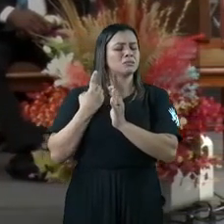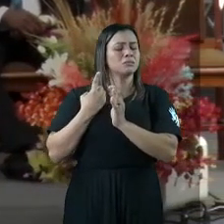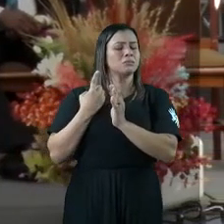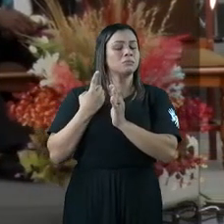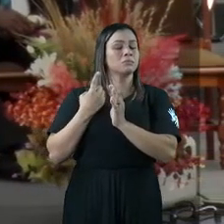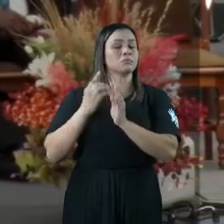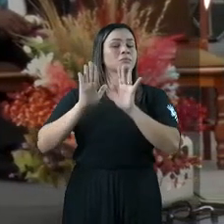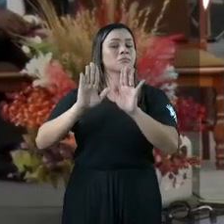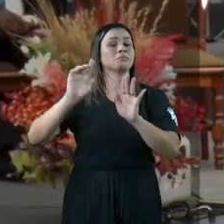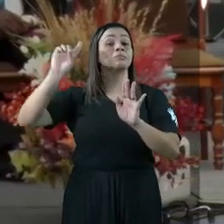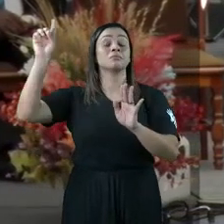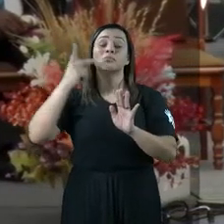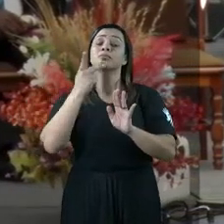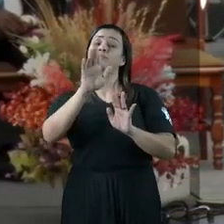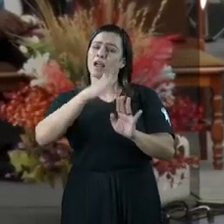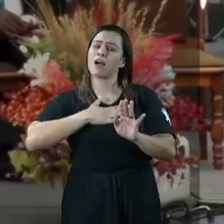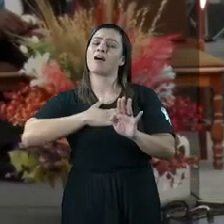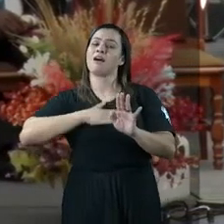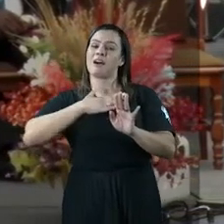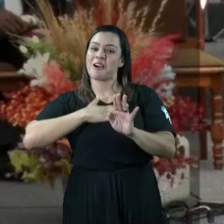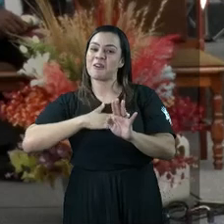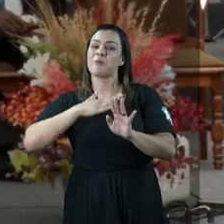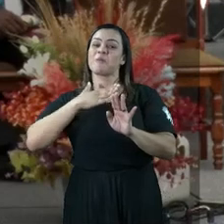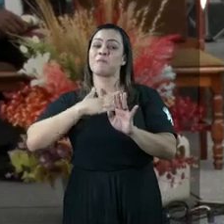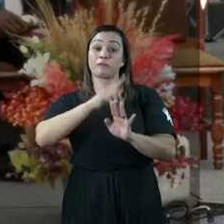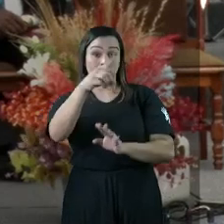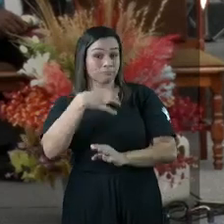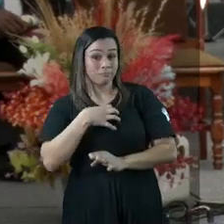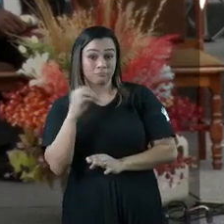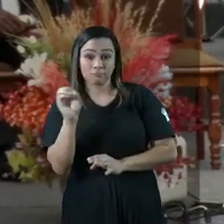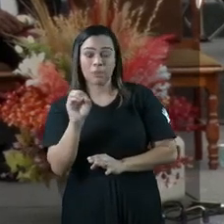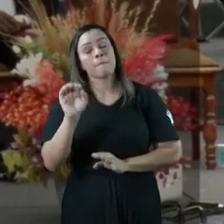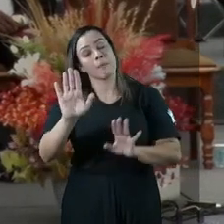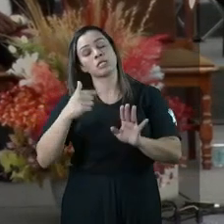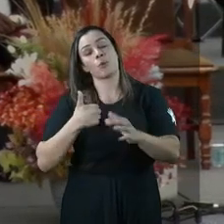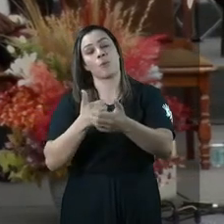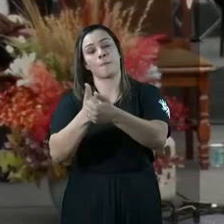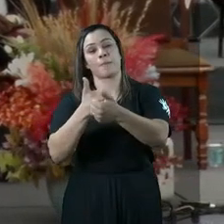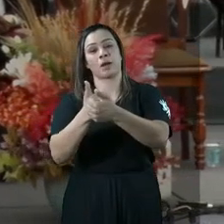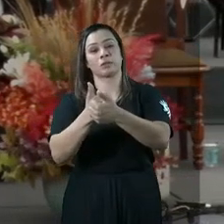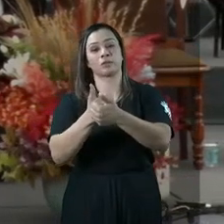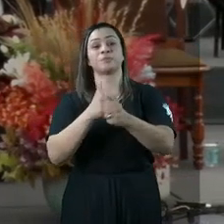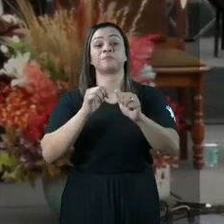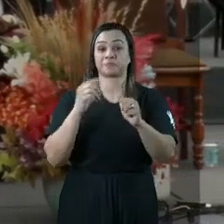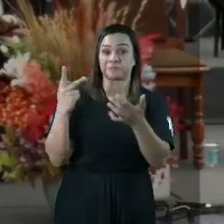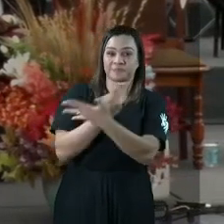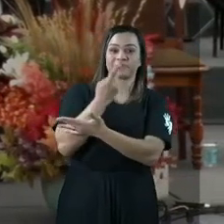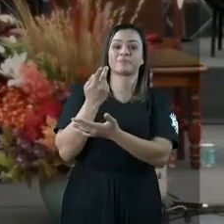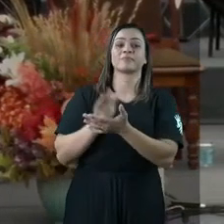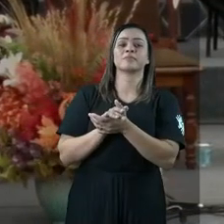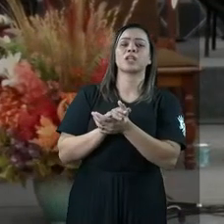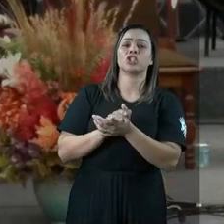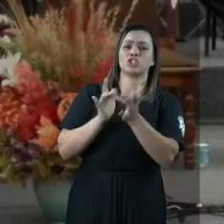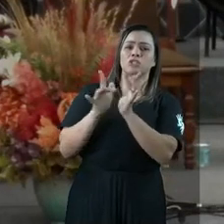E olha o que a Bíblia diz: enquanto ele é ocultado nas nuvens, os discípulos ficam olhando assim, com cara de